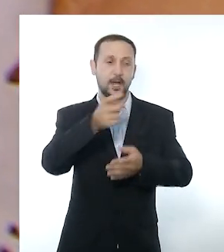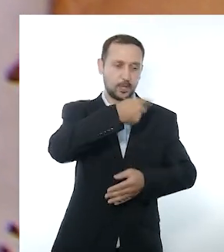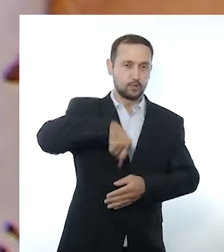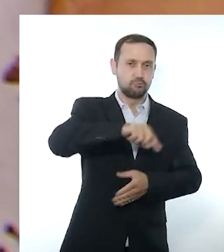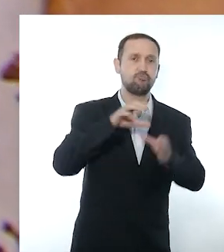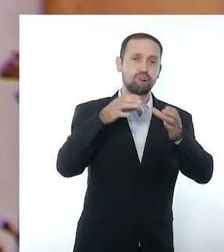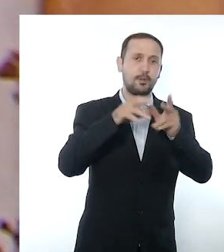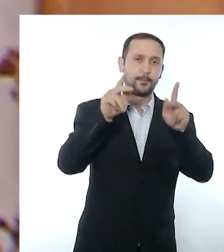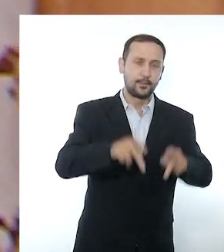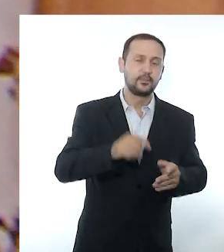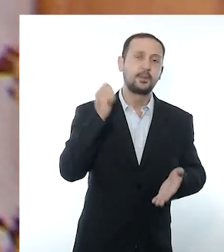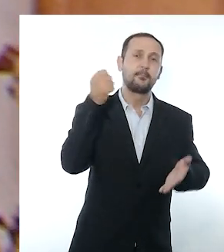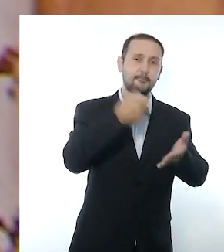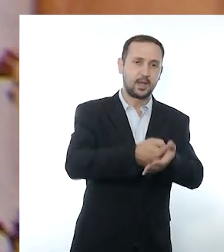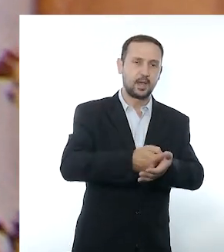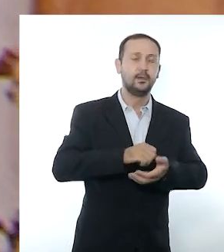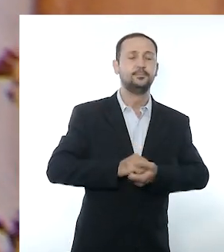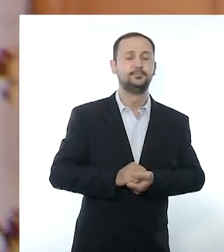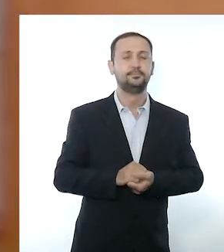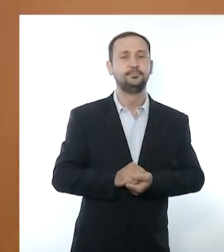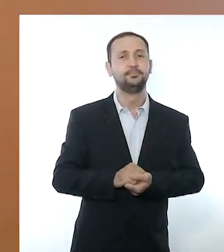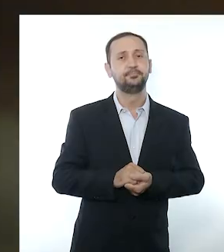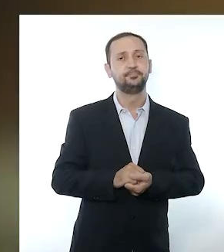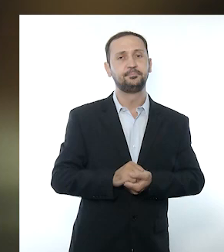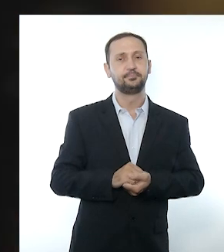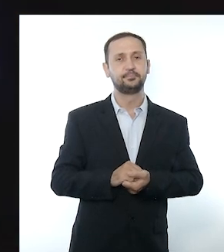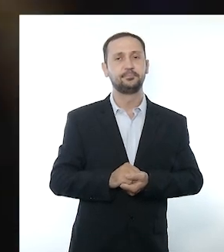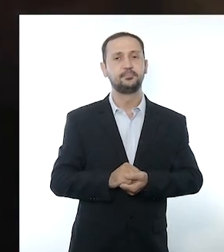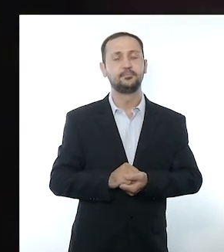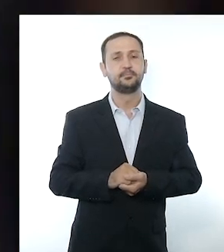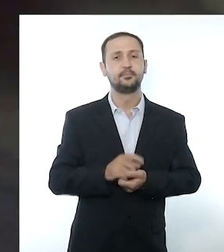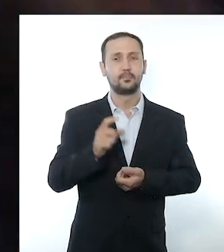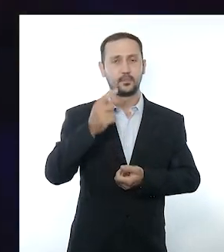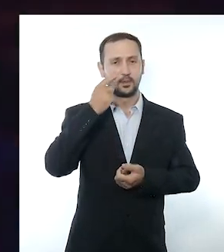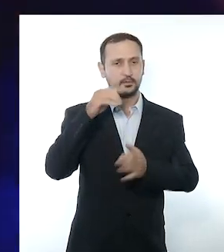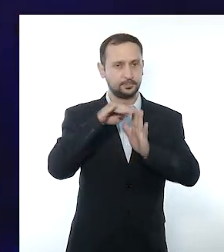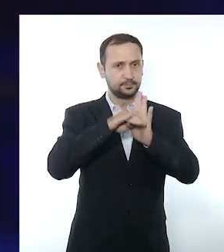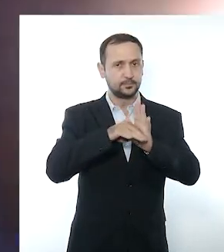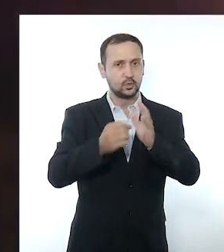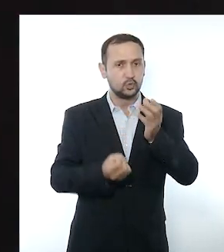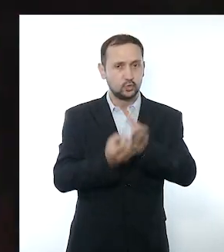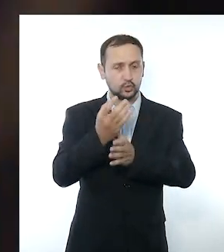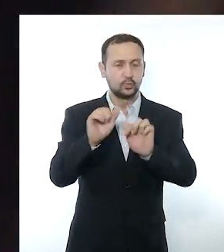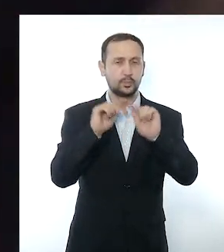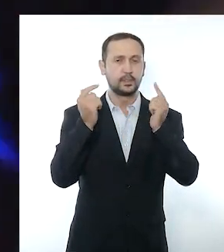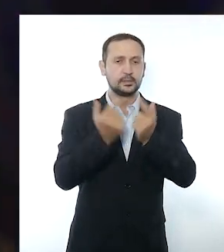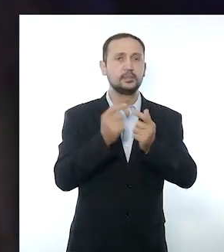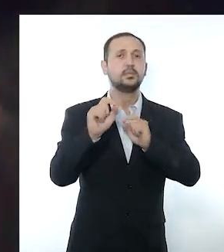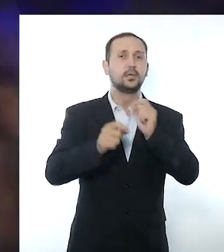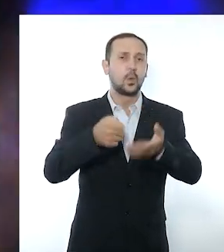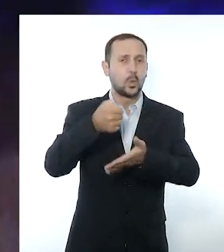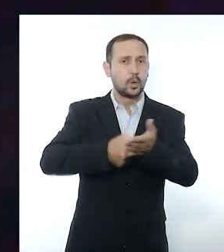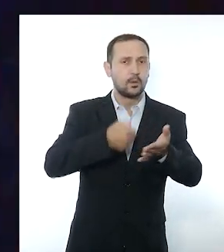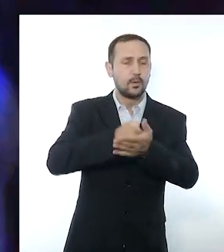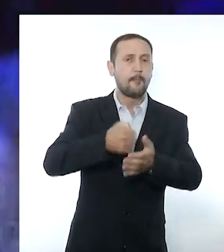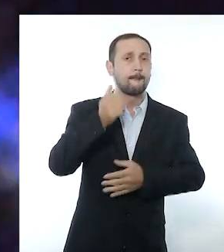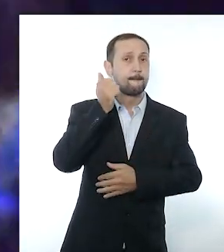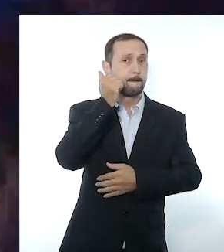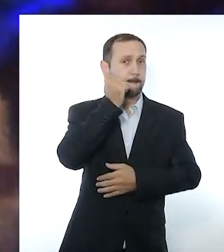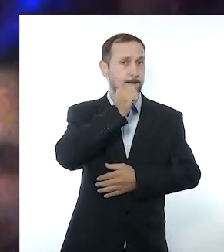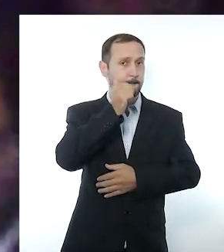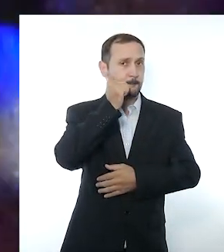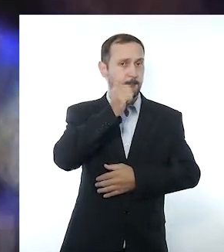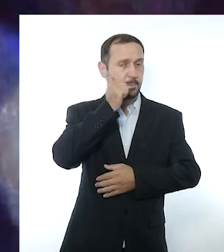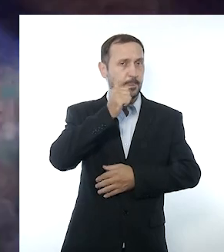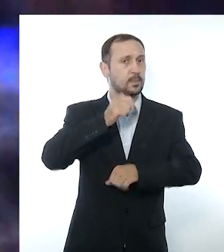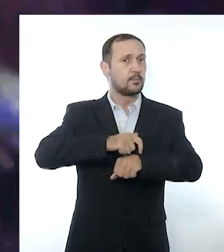energia ou violação de medidores, os populares gatos. Medida criada pela Casa garante que mulheres que